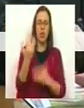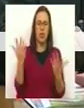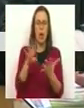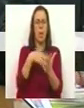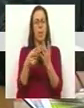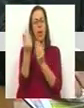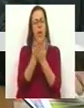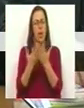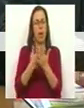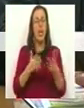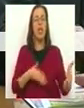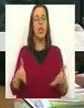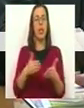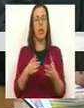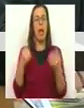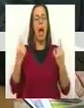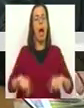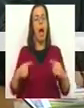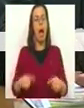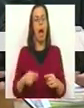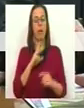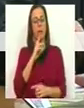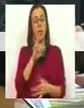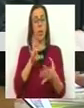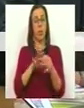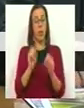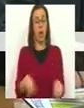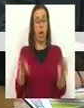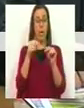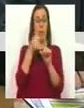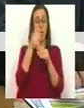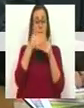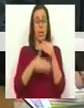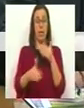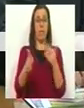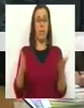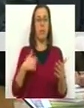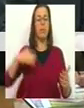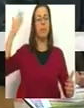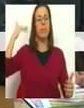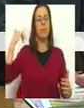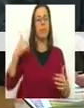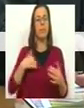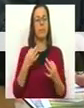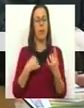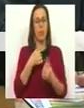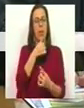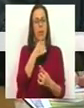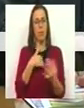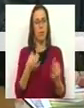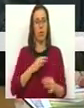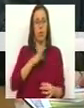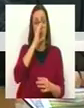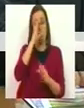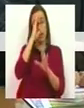no plano económico? Que estratégia existe para responder a estes novos desafios? Nós, no passado, tomámos algumas decisões, o